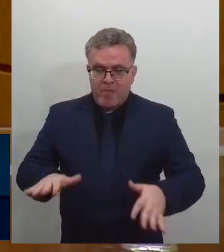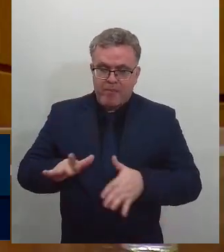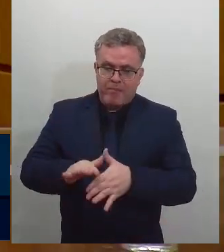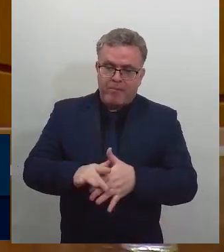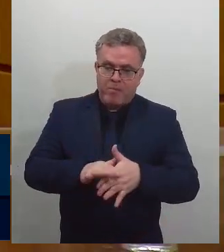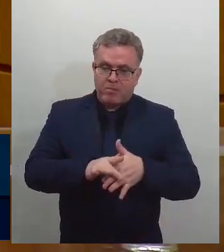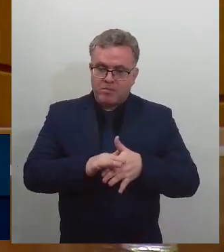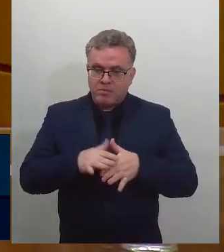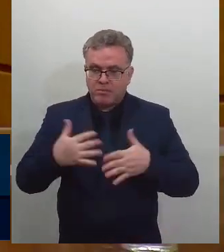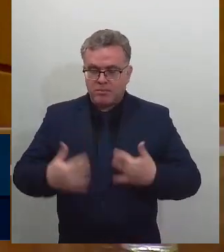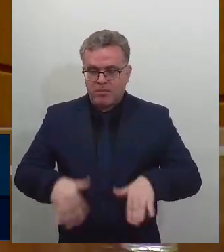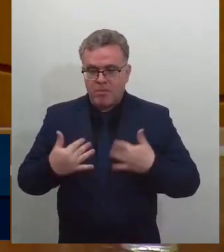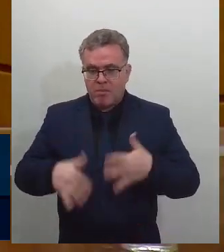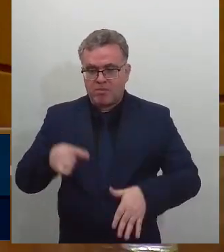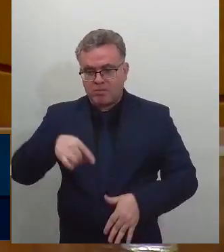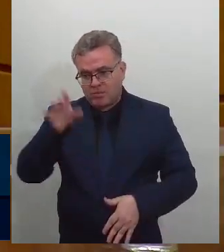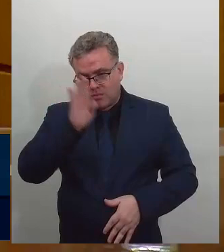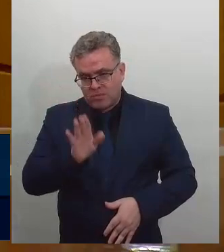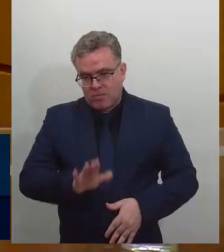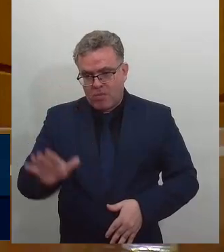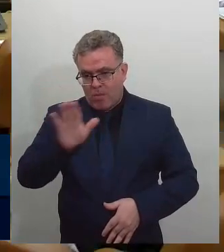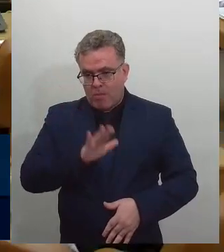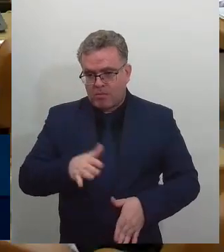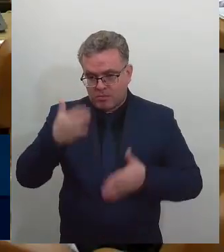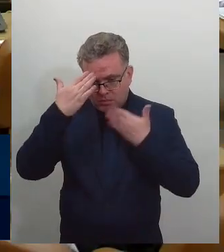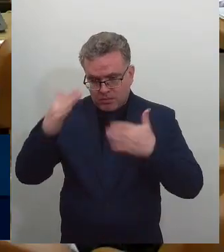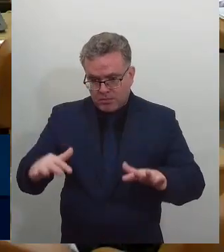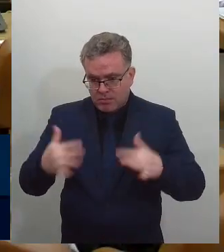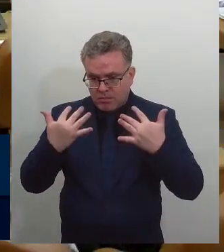país. Muito obrigada pela atenção.